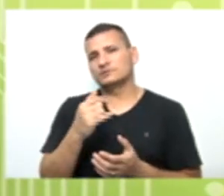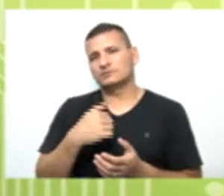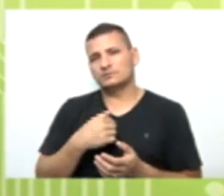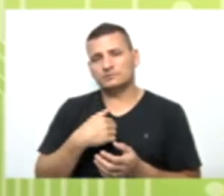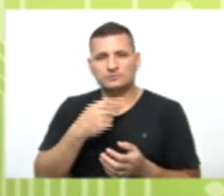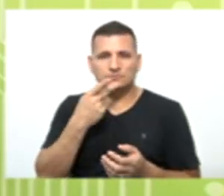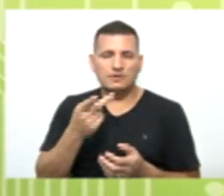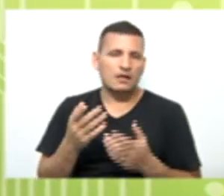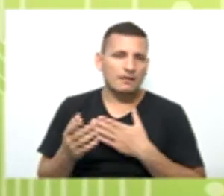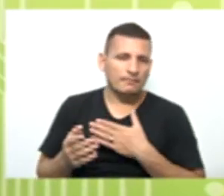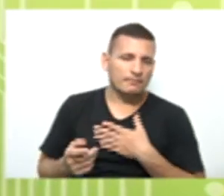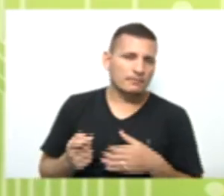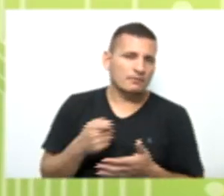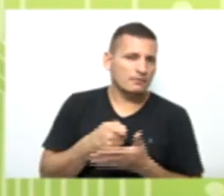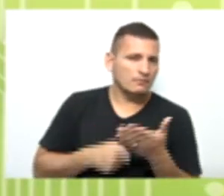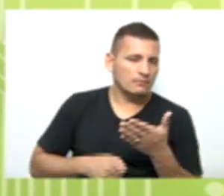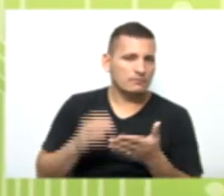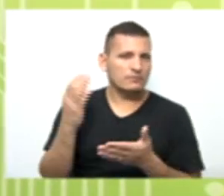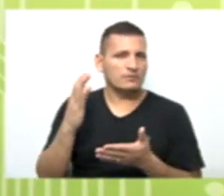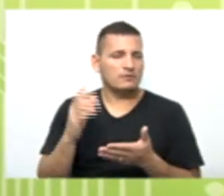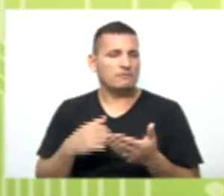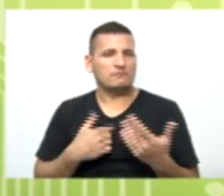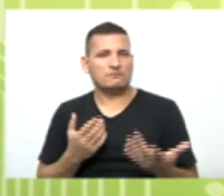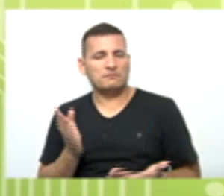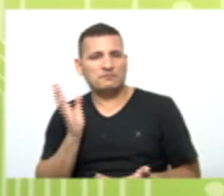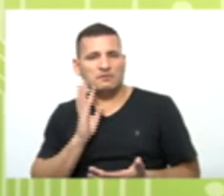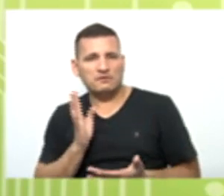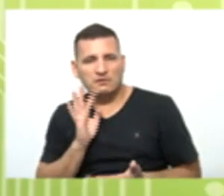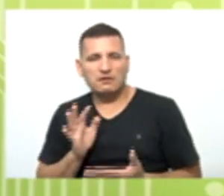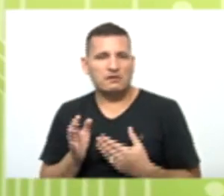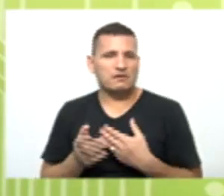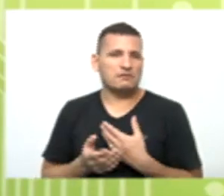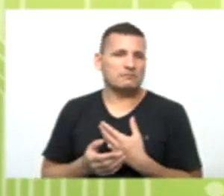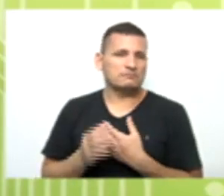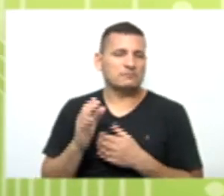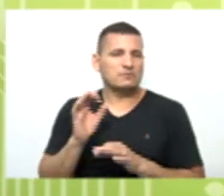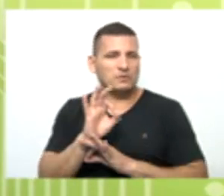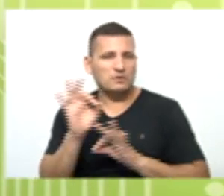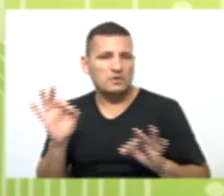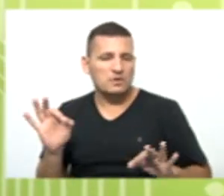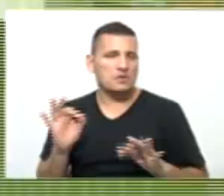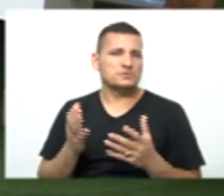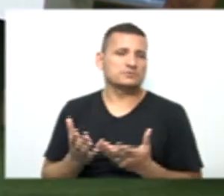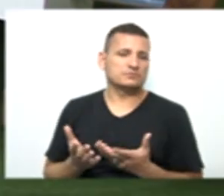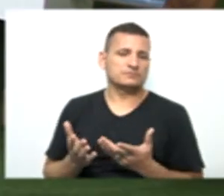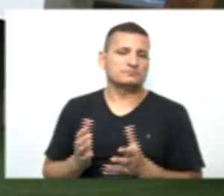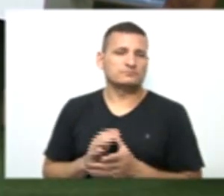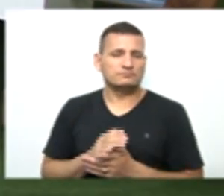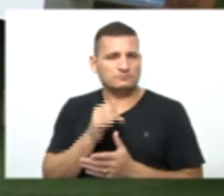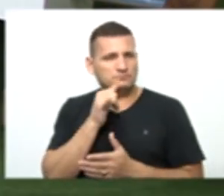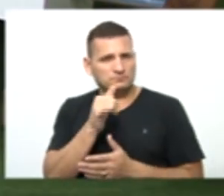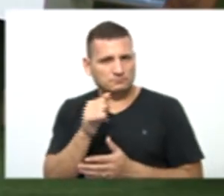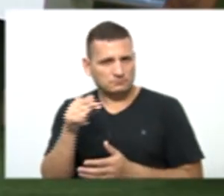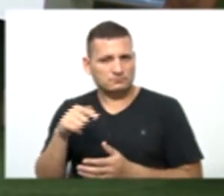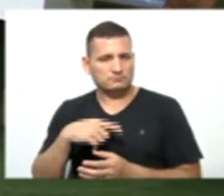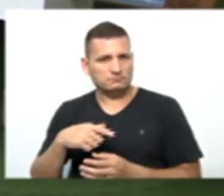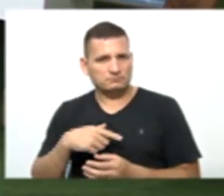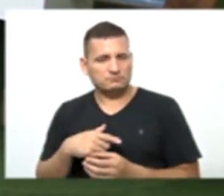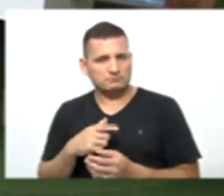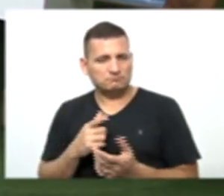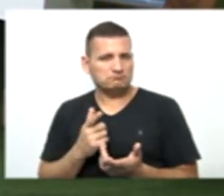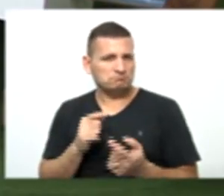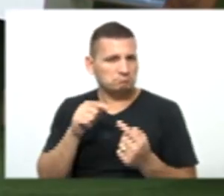redação científica foi muito legal, foi muito ótima, né, professora Amy? Valeu, tô